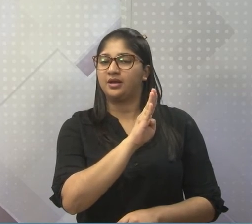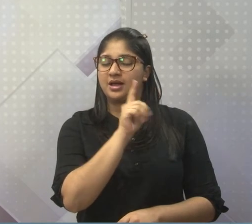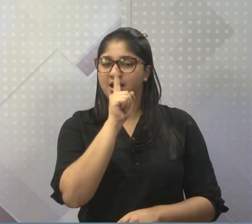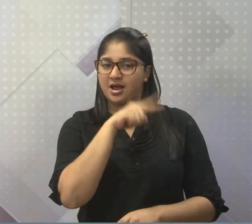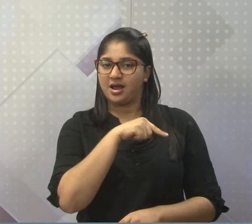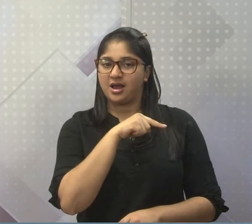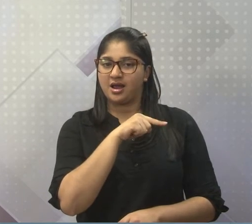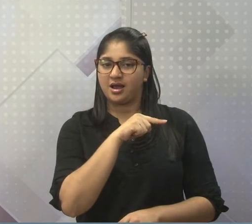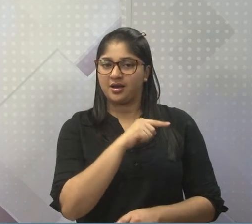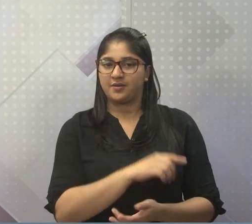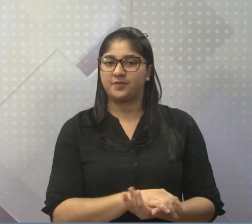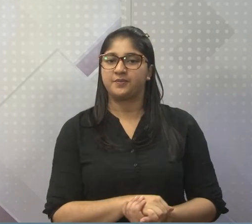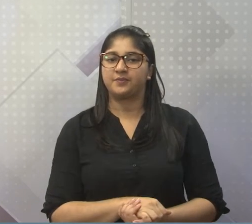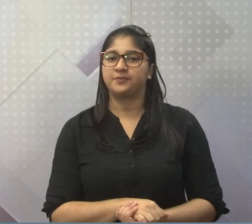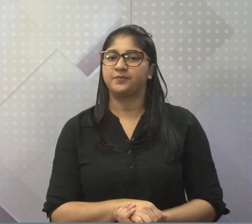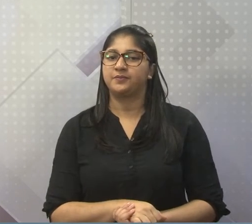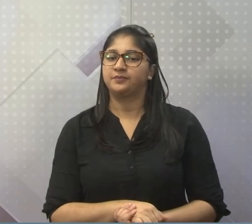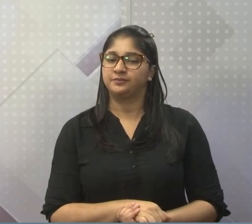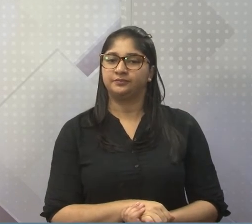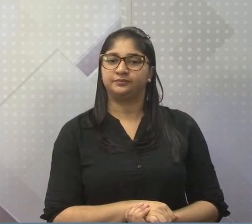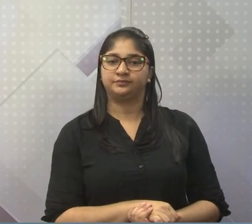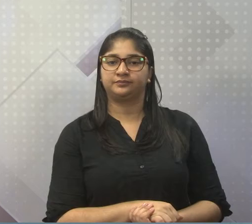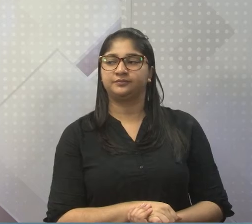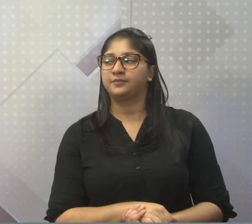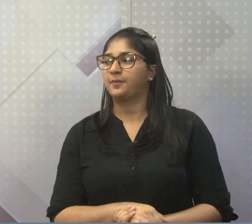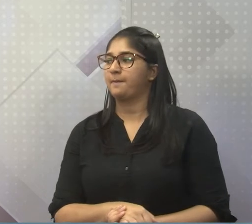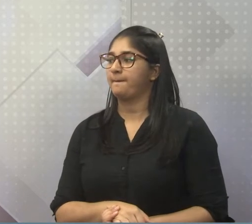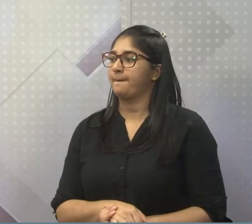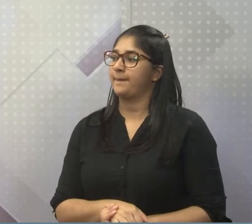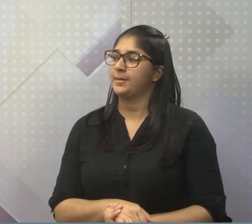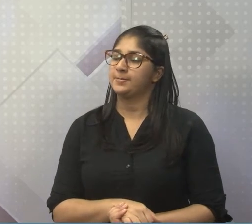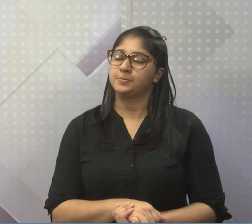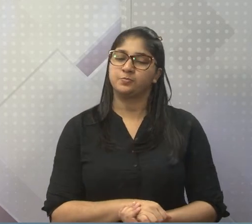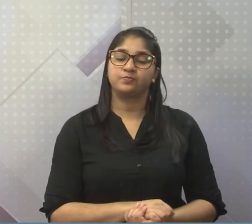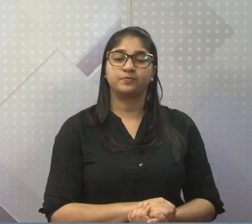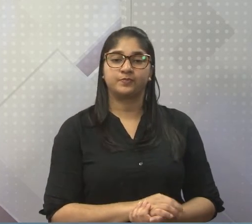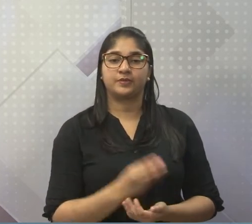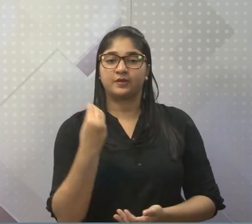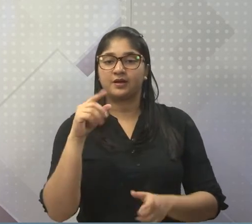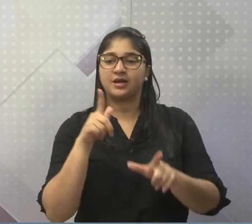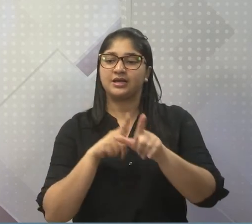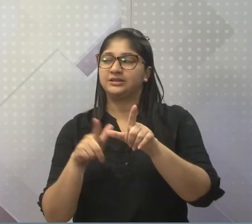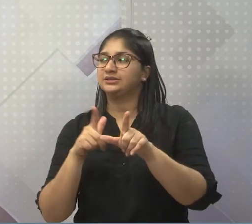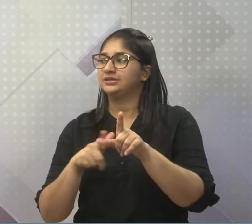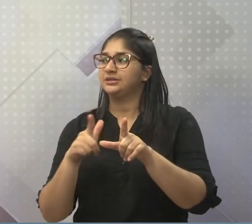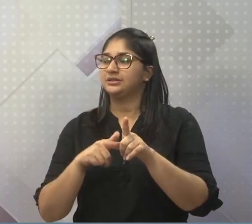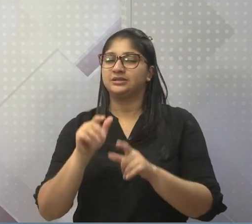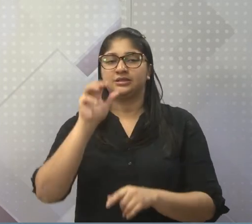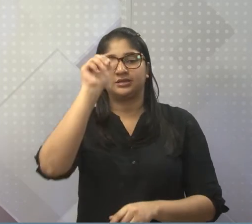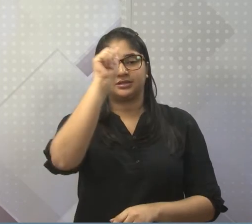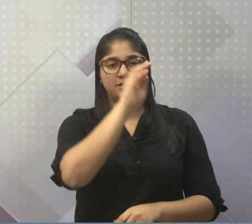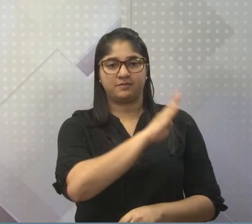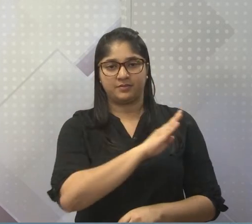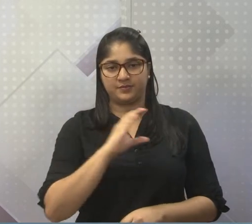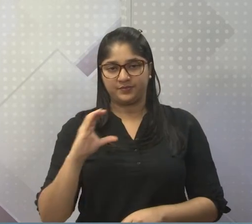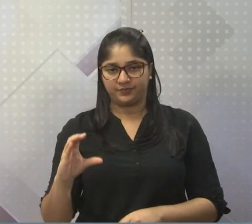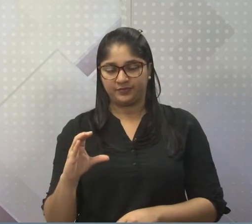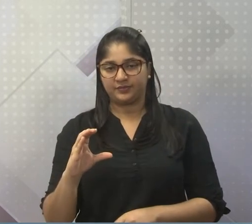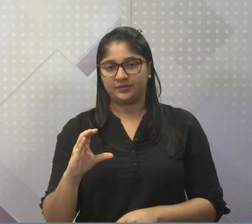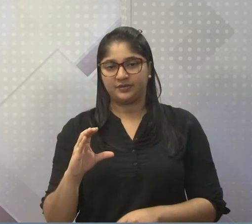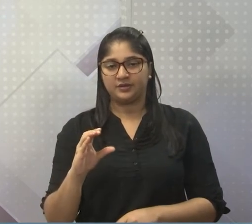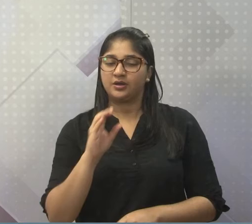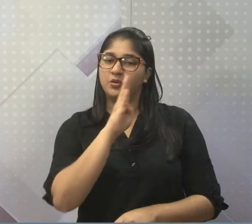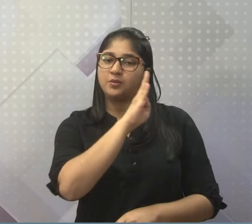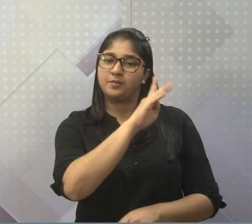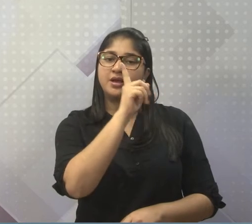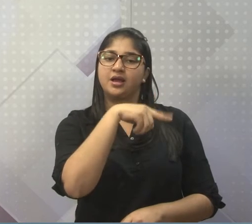vale, deixa eu colocar aqui para facilitar, o meu B vale 6, é